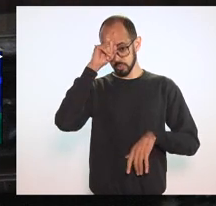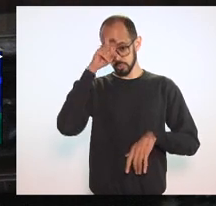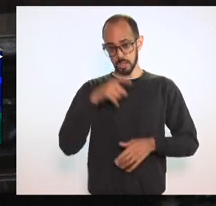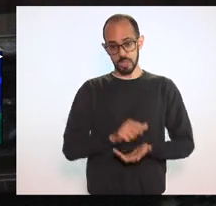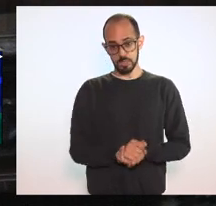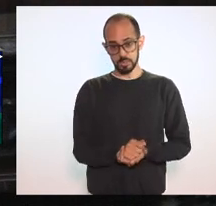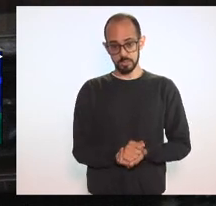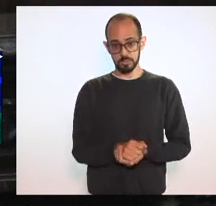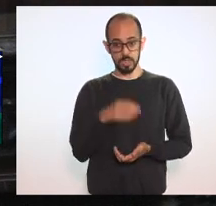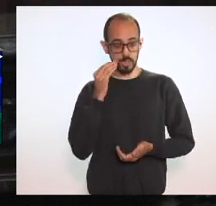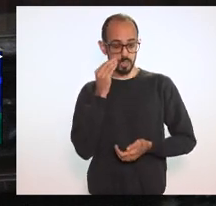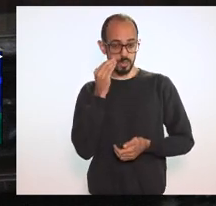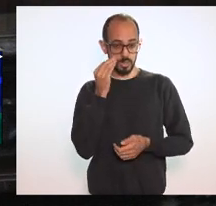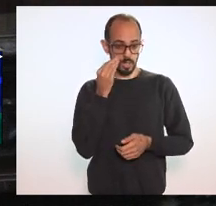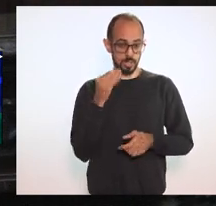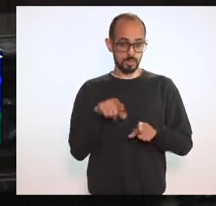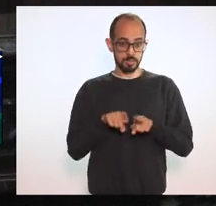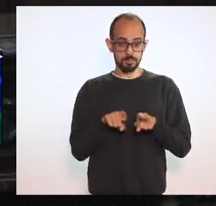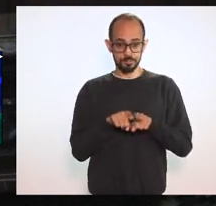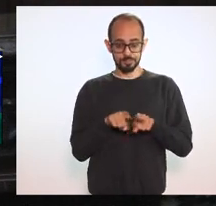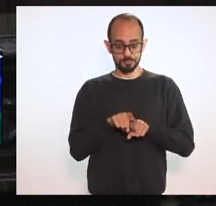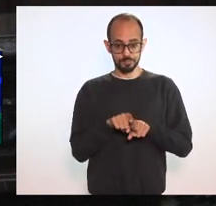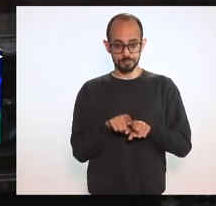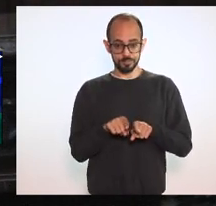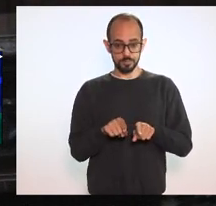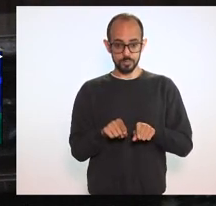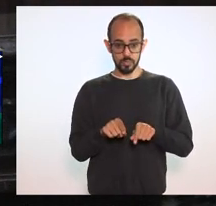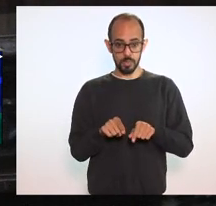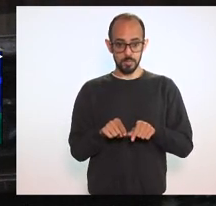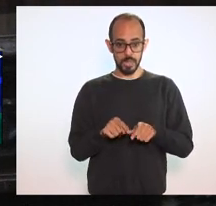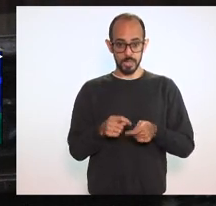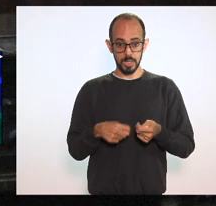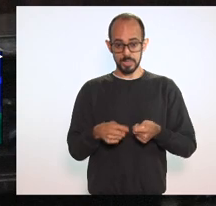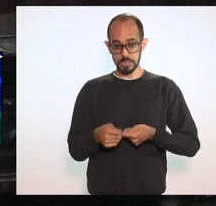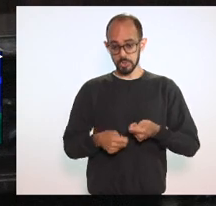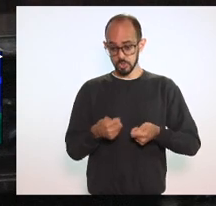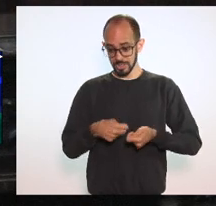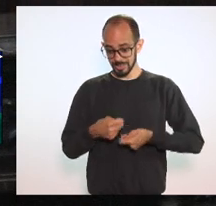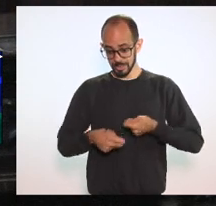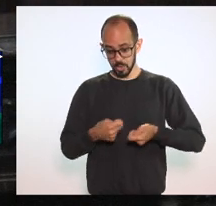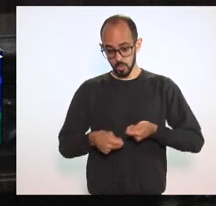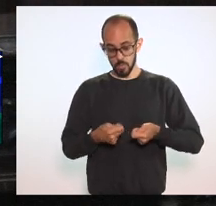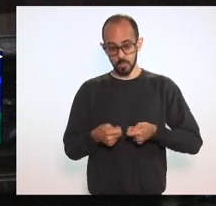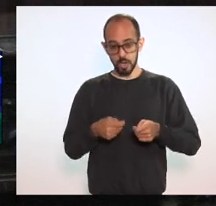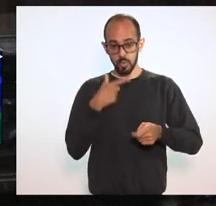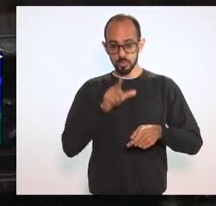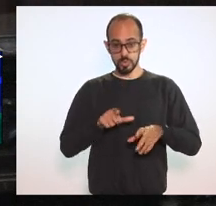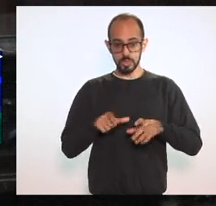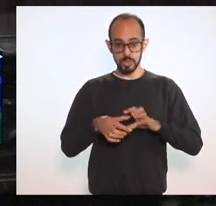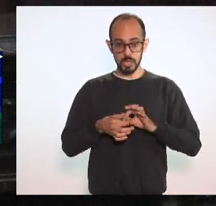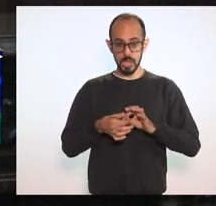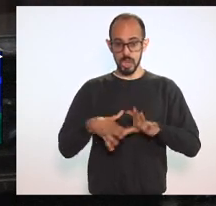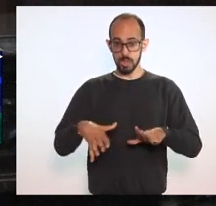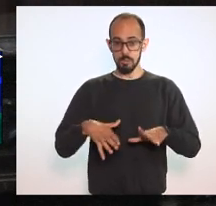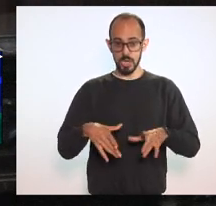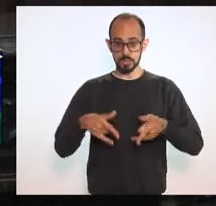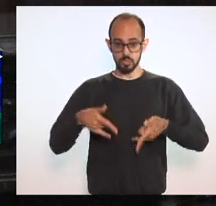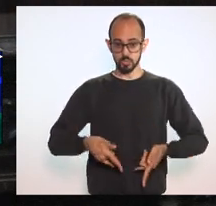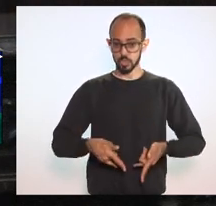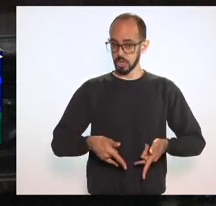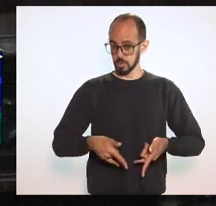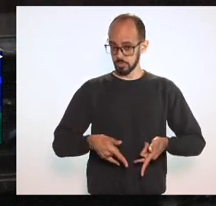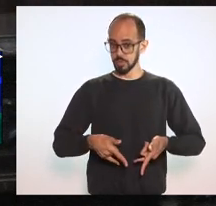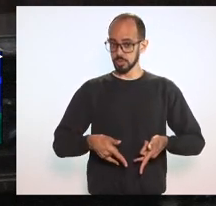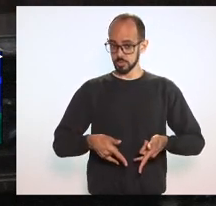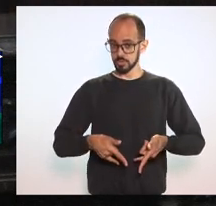gestão dos hospitais aqui do federais pelo Estado do Rio de Janeiro para possibilitar a abertura de leitos e imediatos essa é a nossa luta